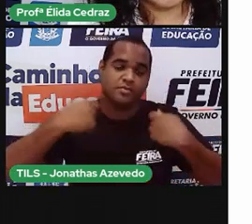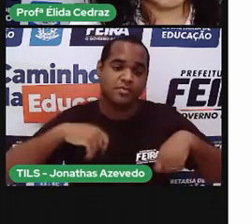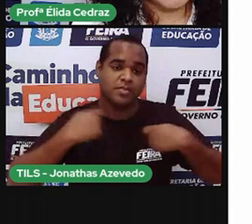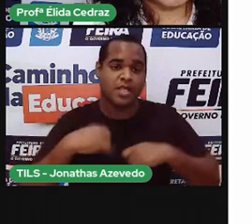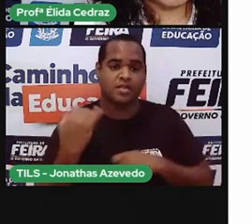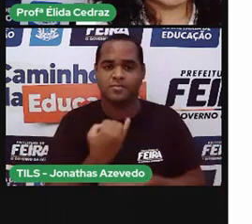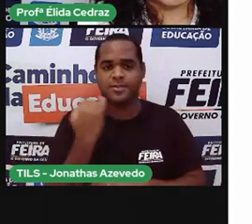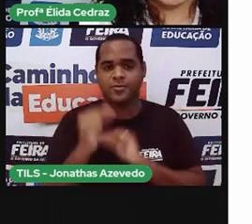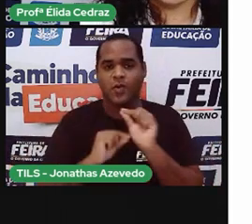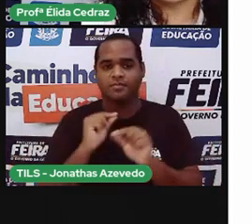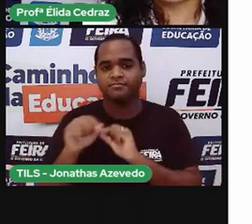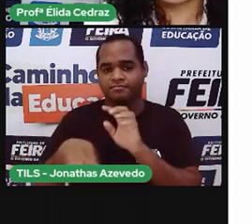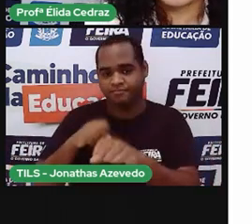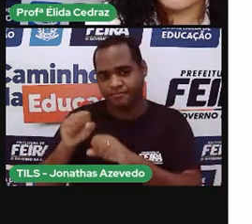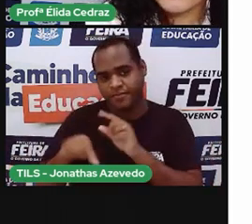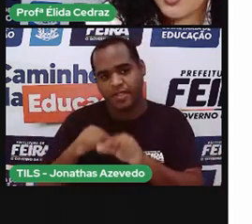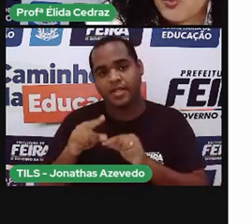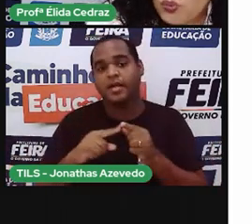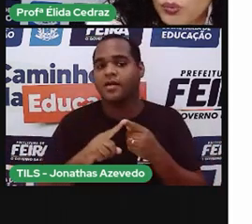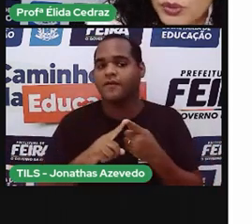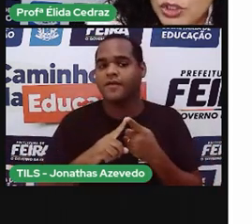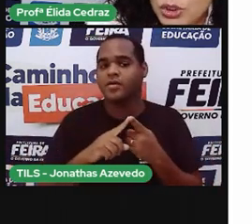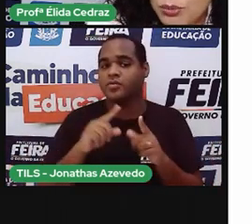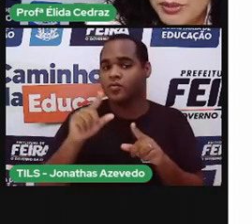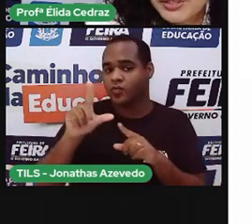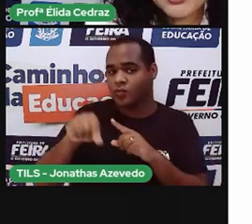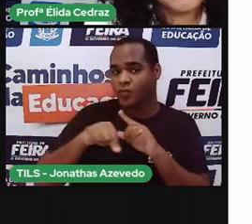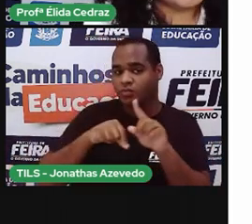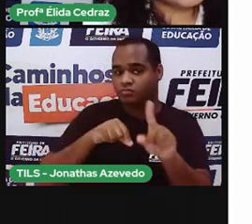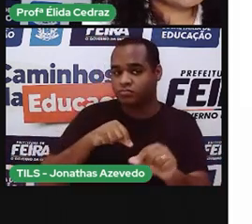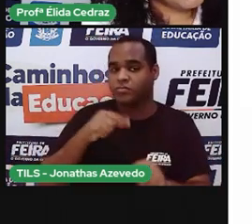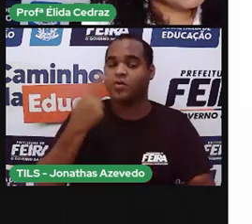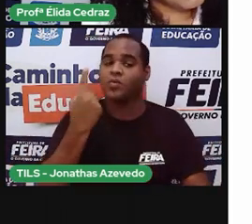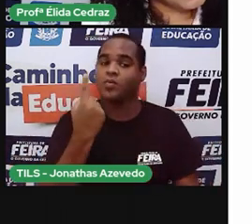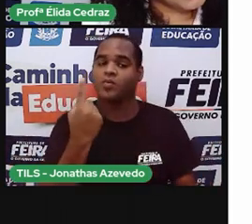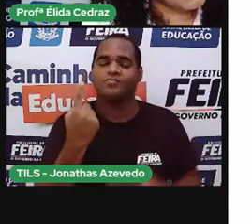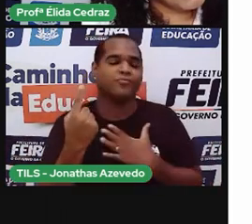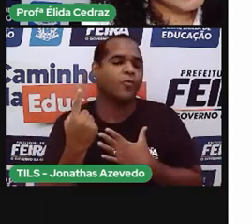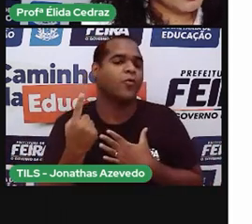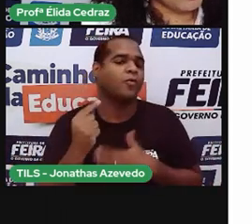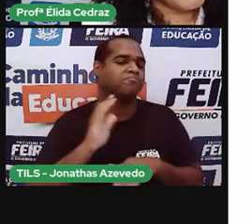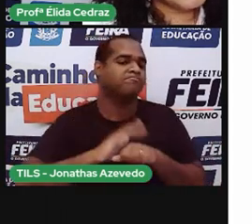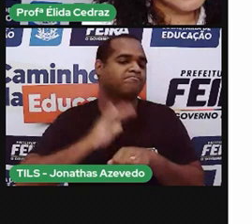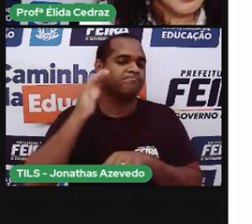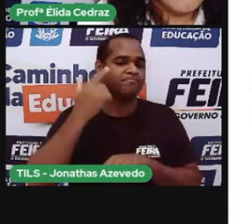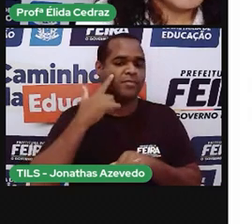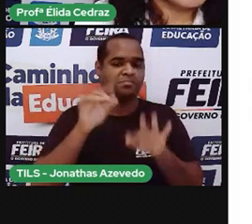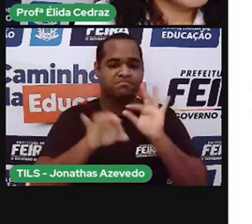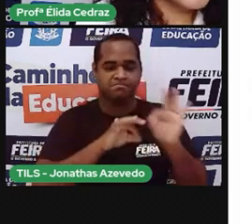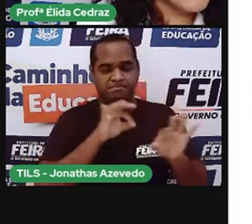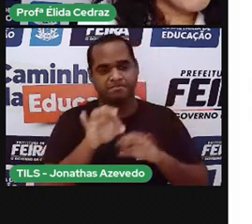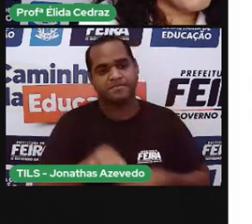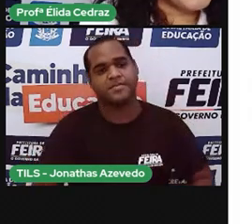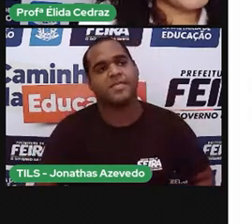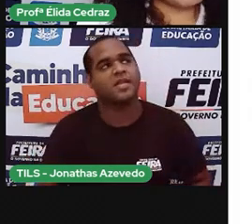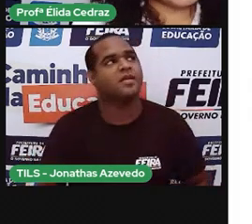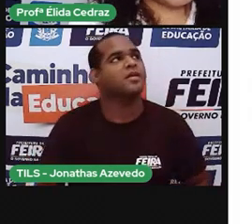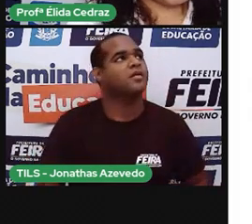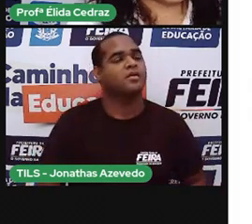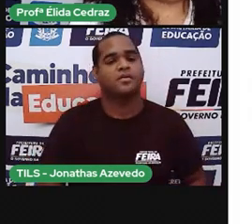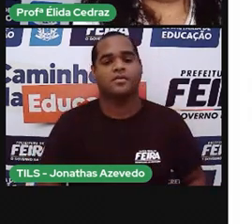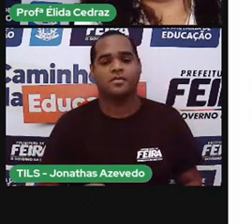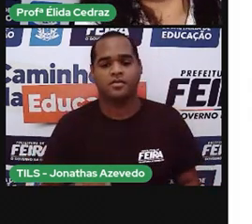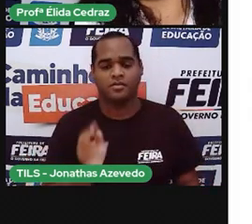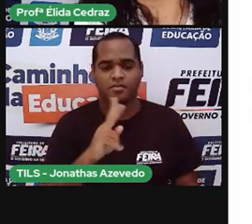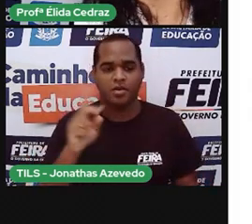dos instrumentos. Escolha um instrumento que você mais gostou em mãos à obra. Pró, por que que